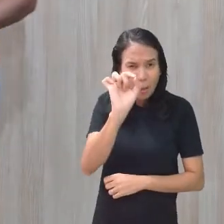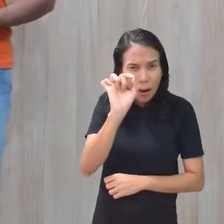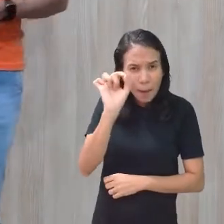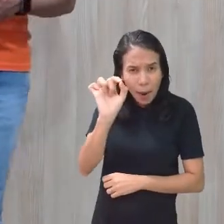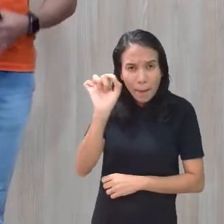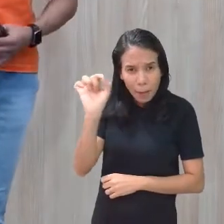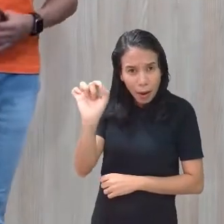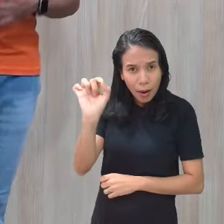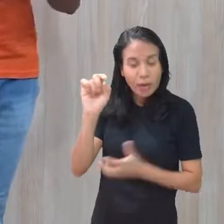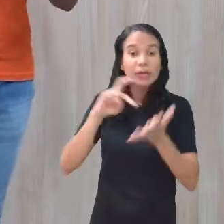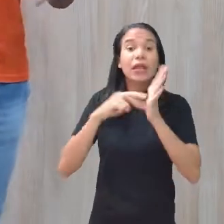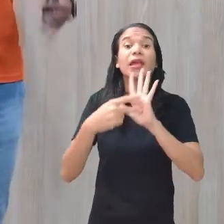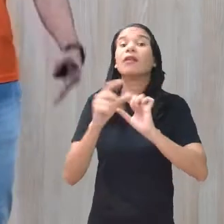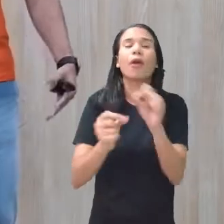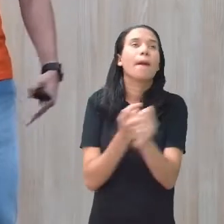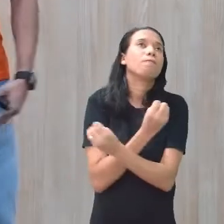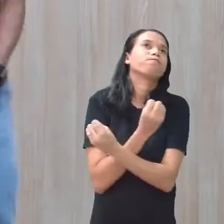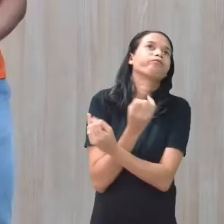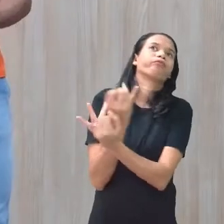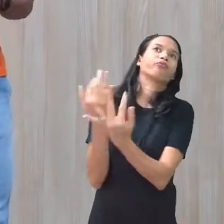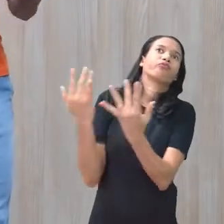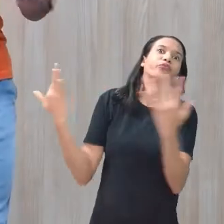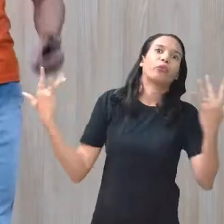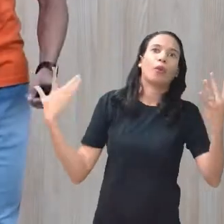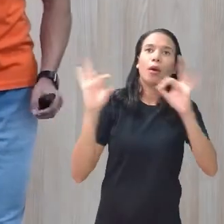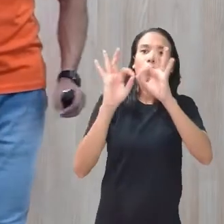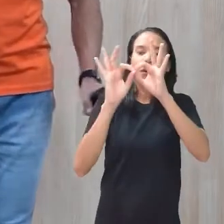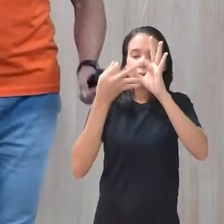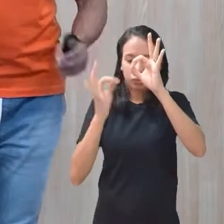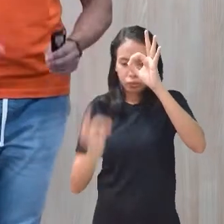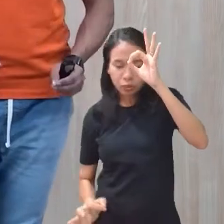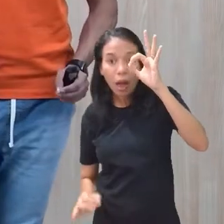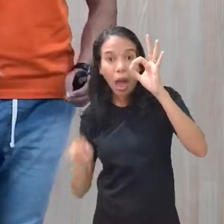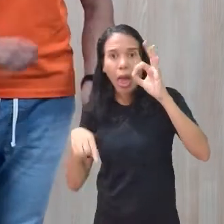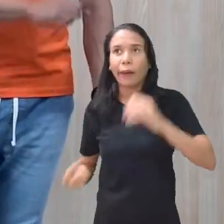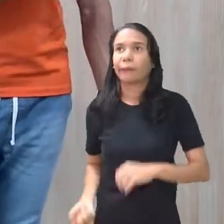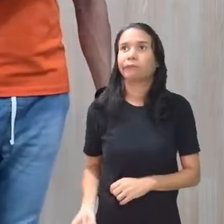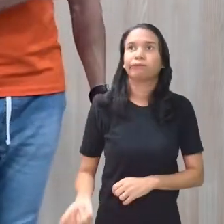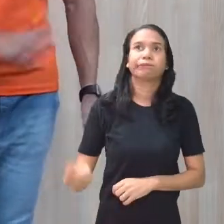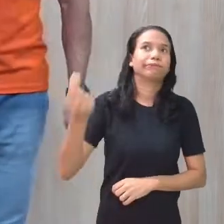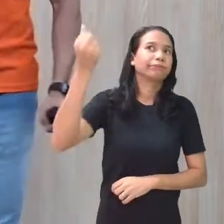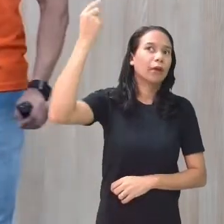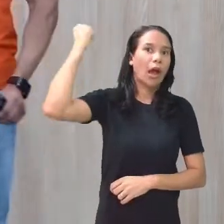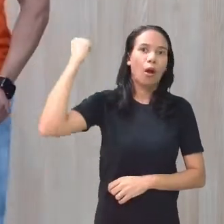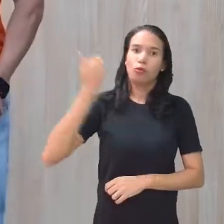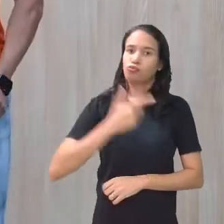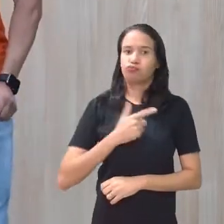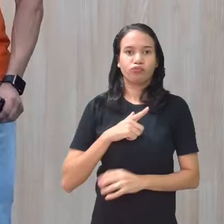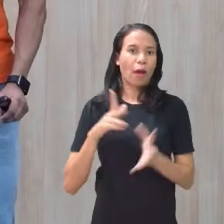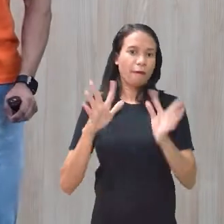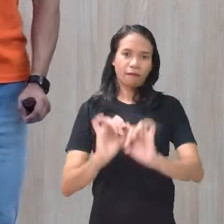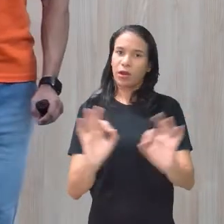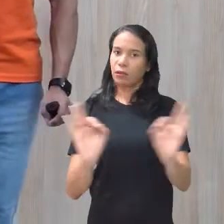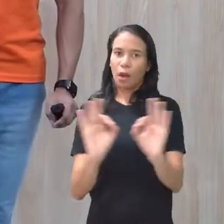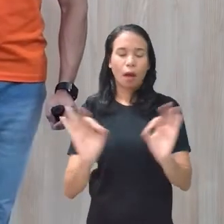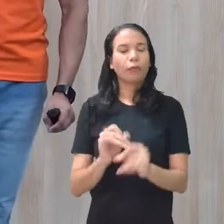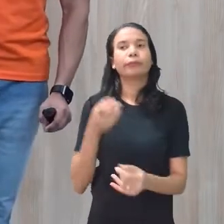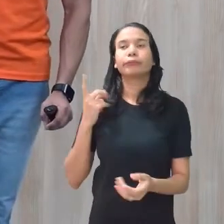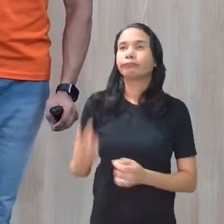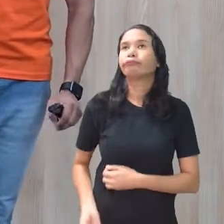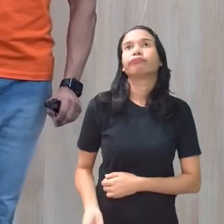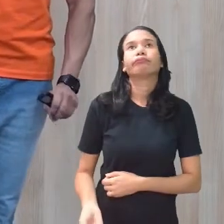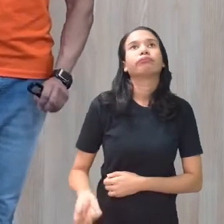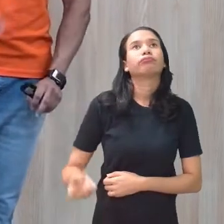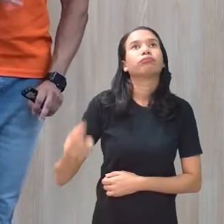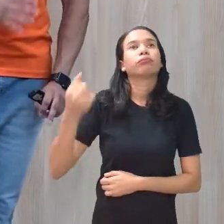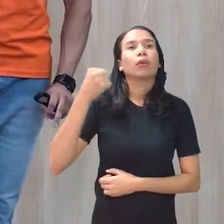aqui indicam um infinito, então o conjunto dos números naturais aí, eles não têm fim, certo? Eles vão aí contando